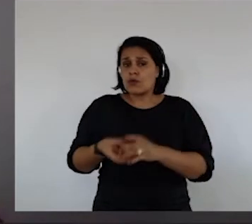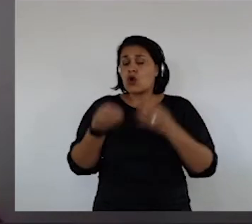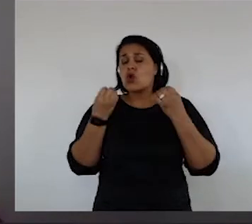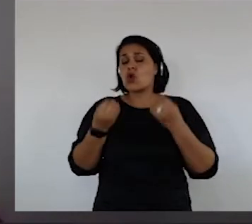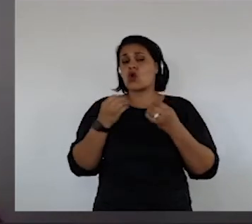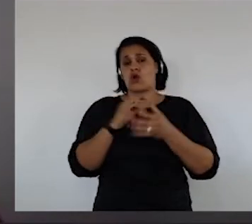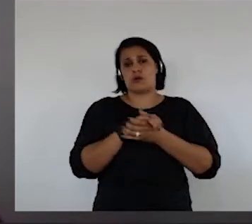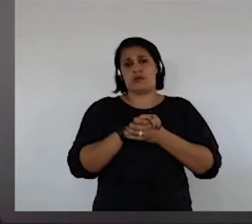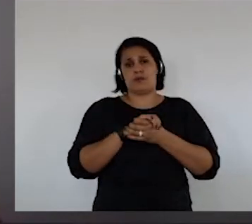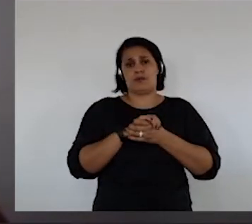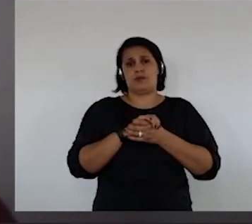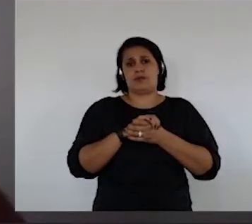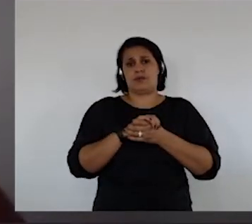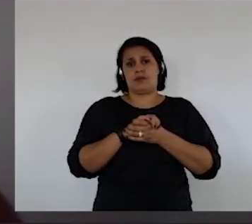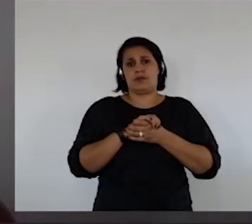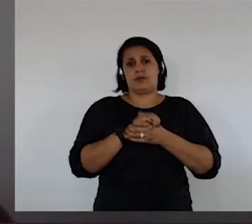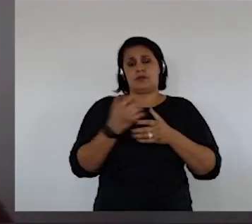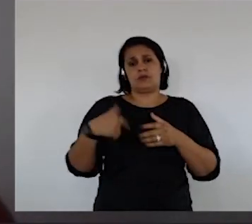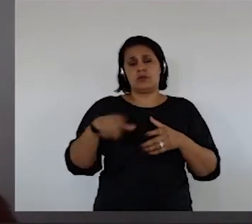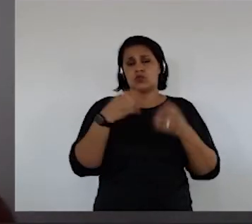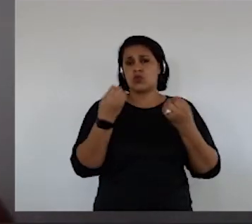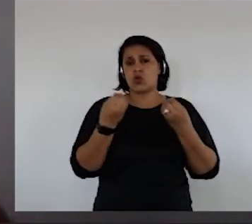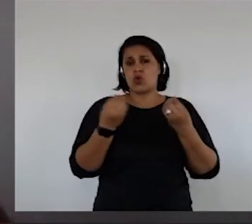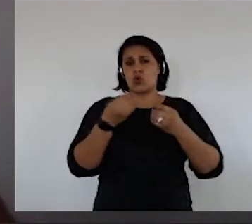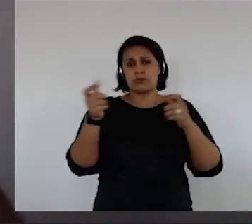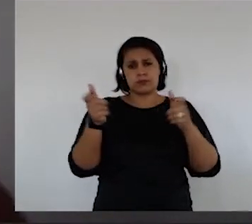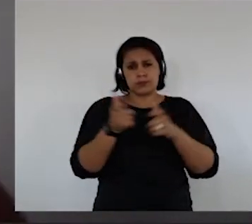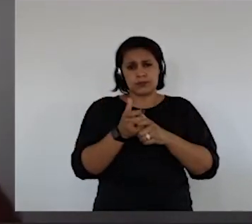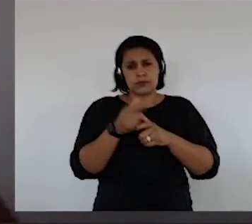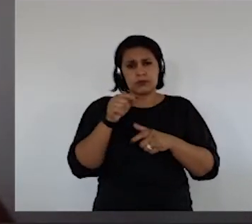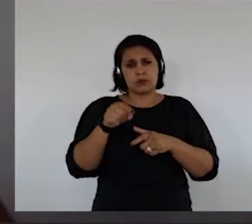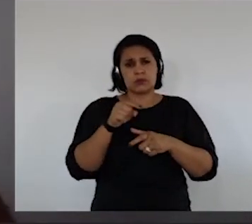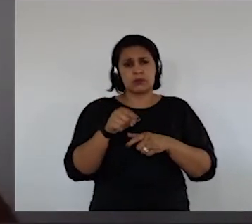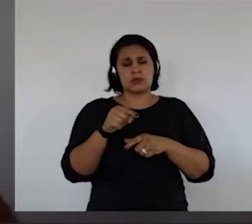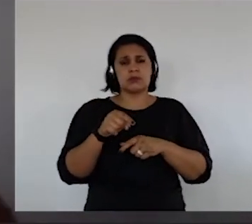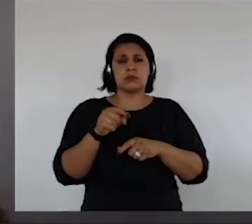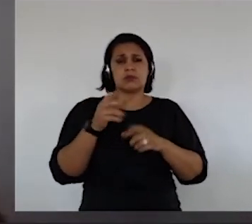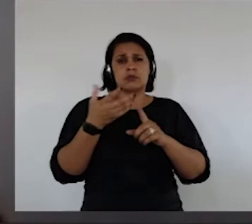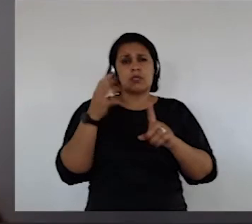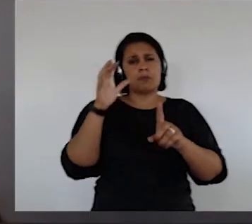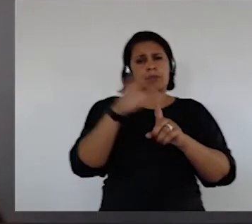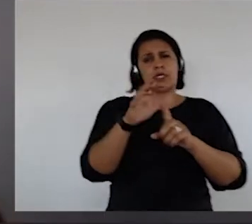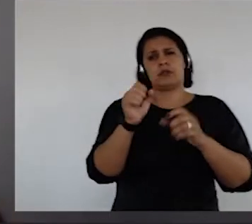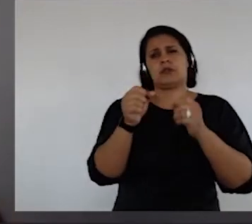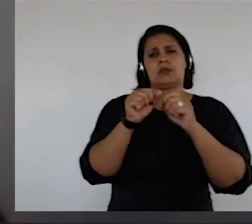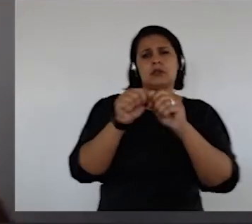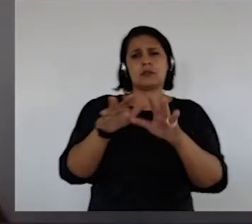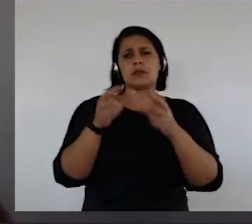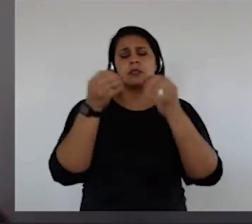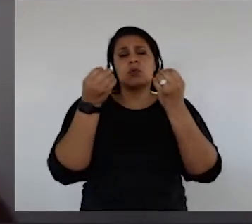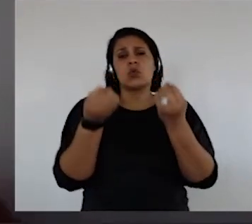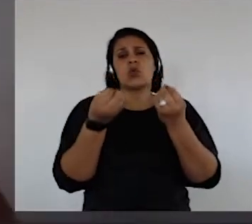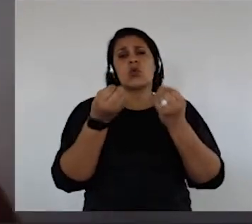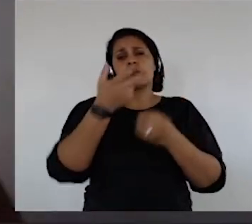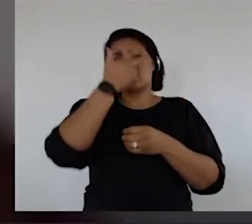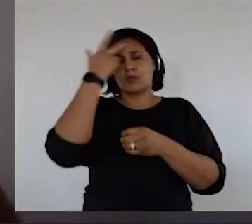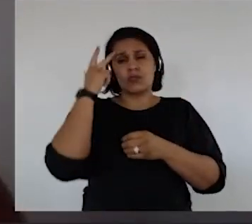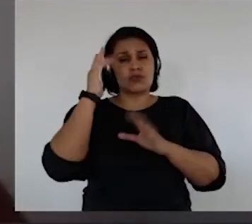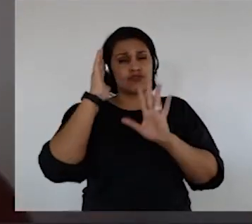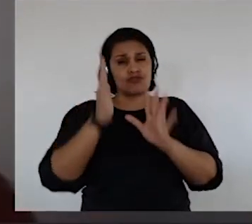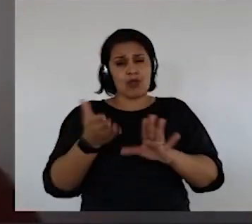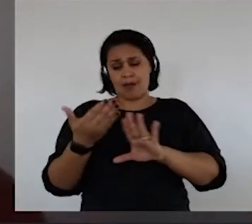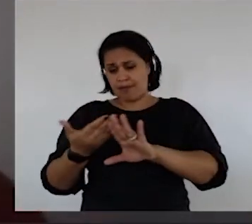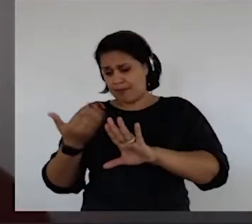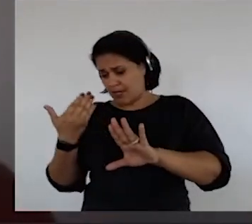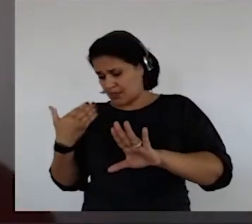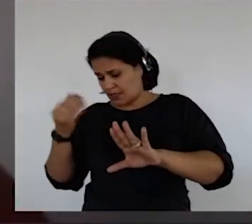da gente na redução desses impactos da pandemia, né, nas pessoas que já eram